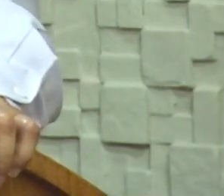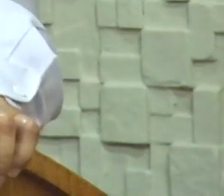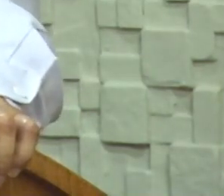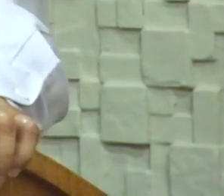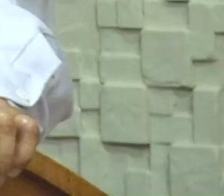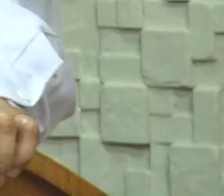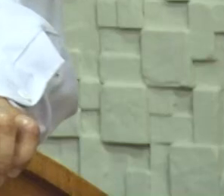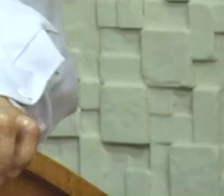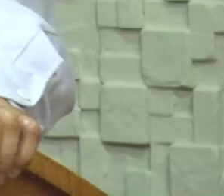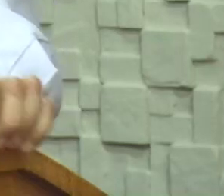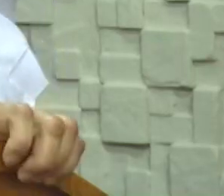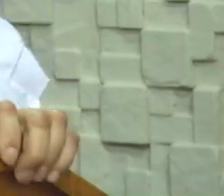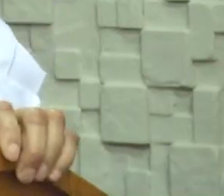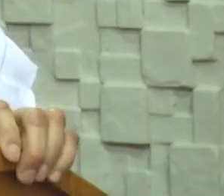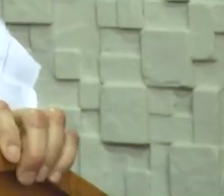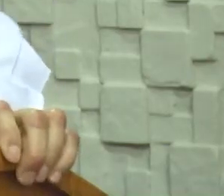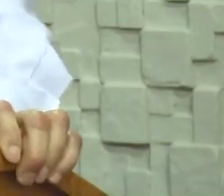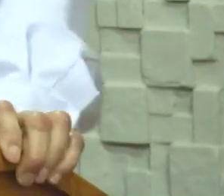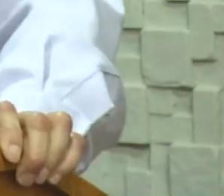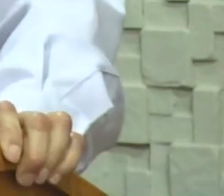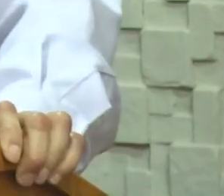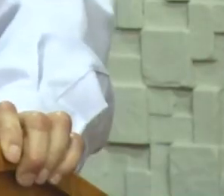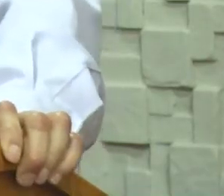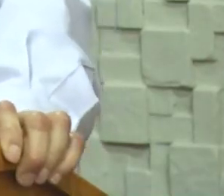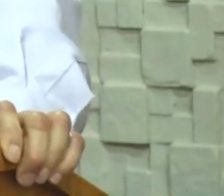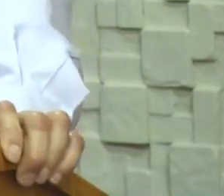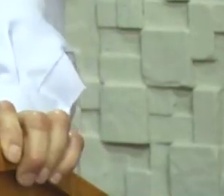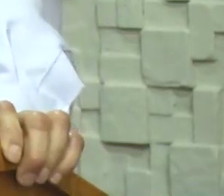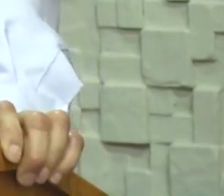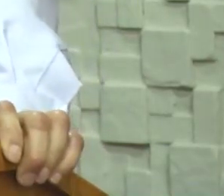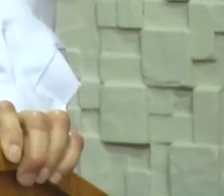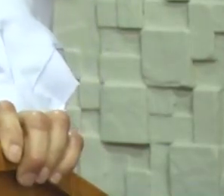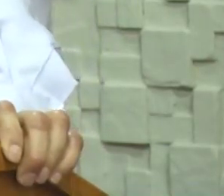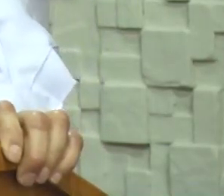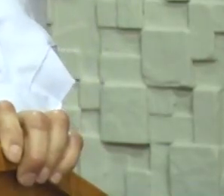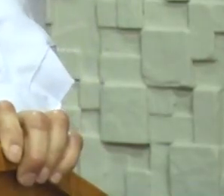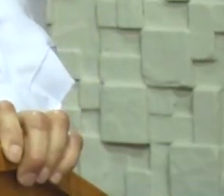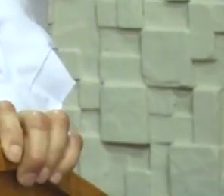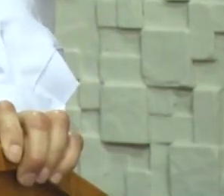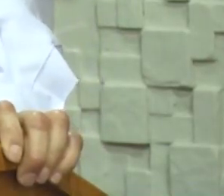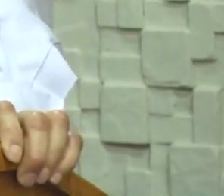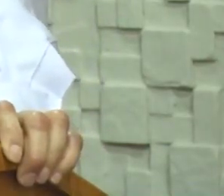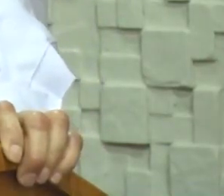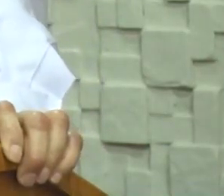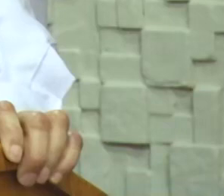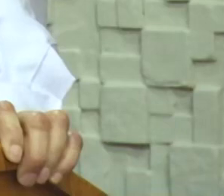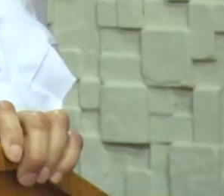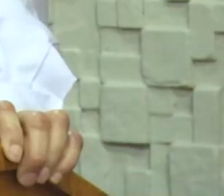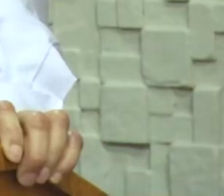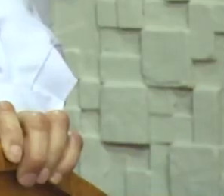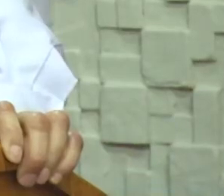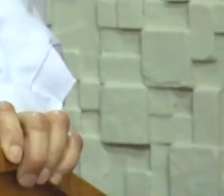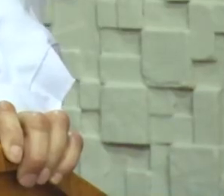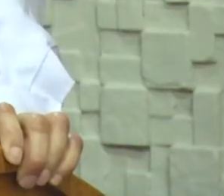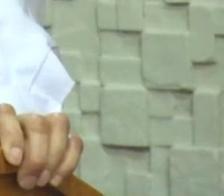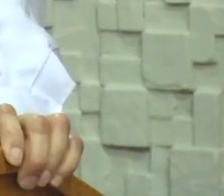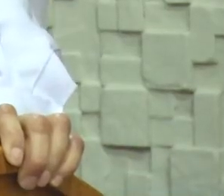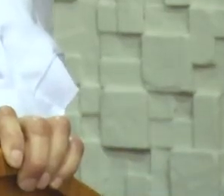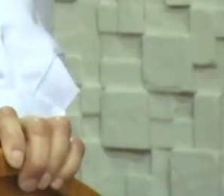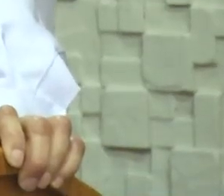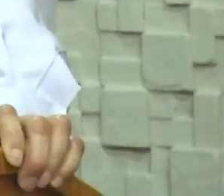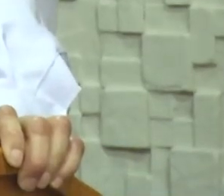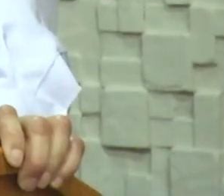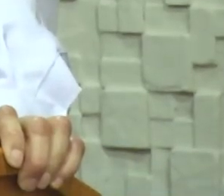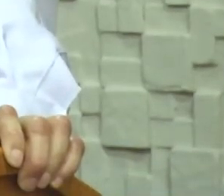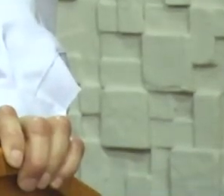cercamento. Por que eles pediram o cercamento? Porque muitas vezes as crianças estão jogando futebol e a bola caem na rua e as